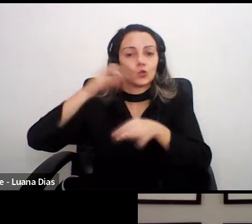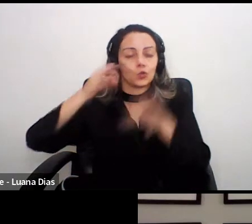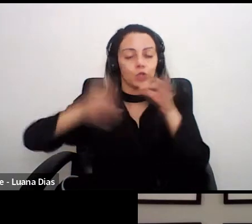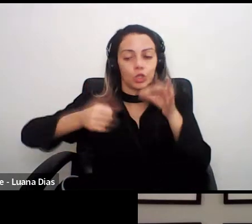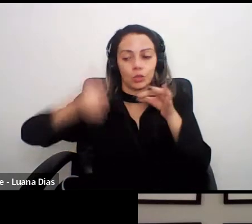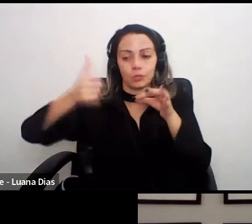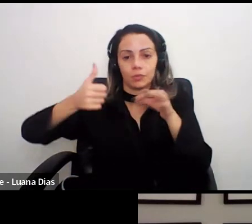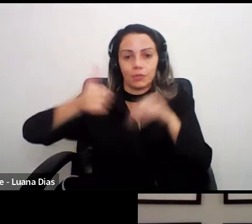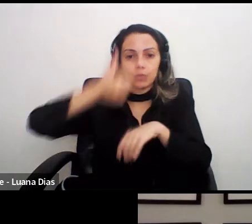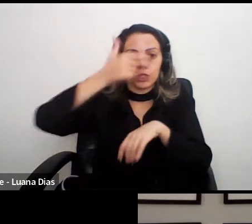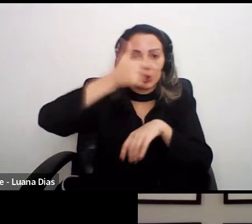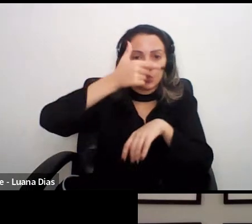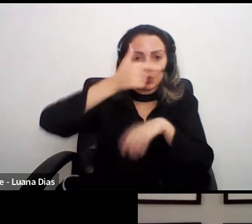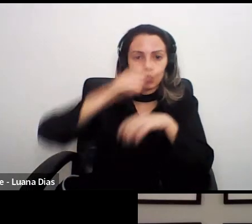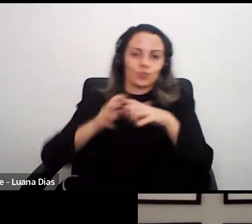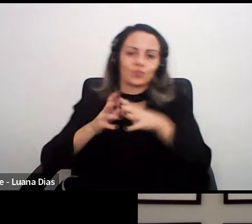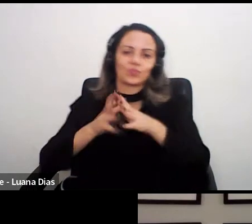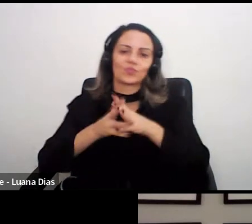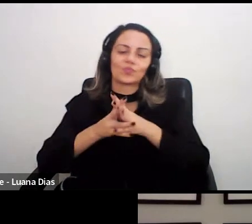E